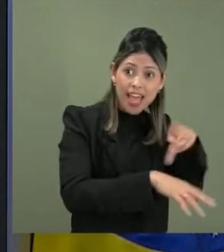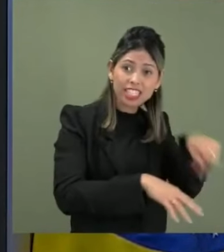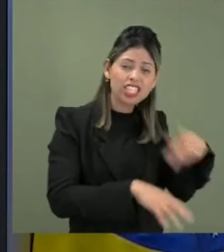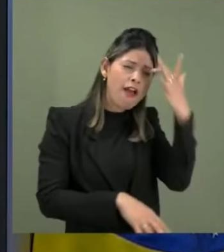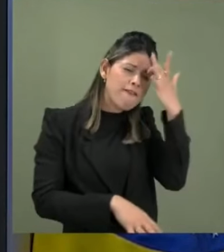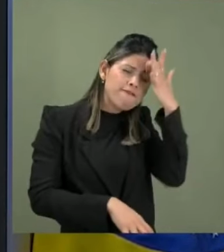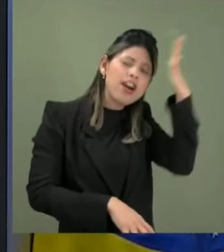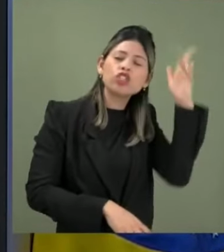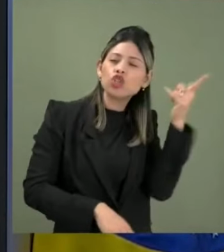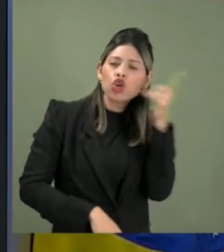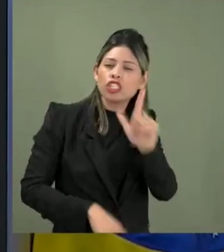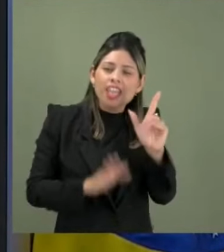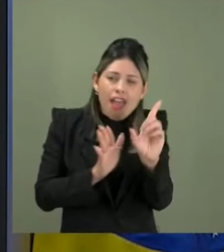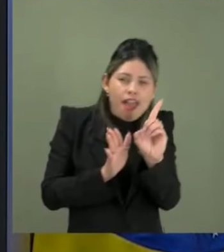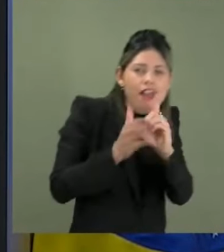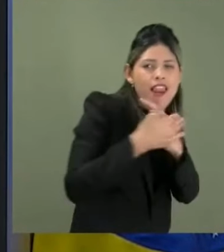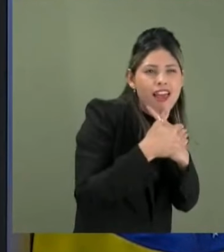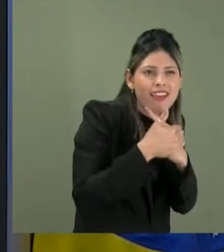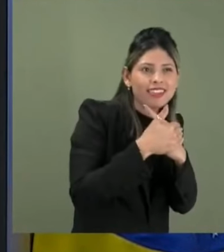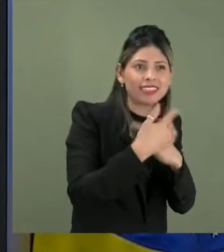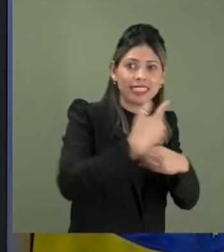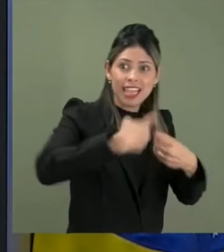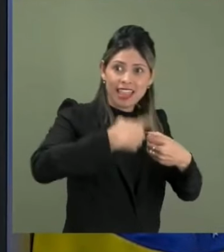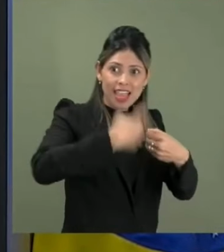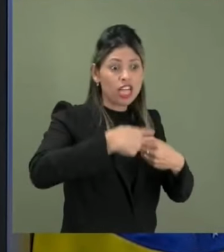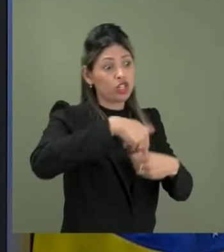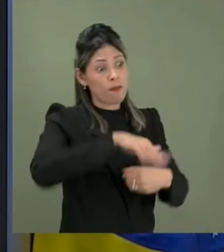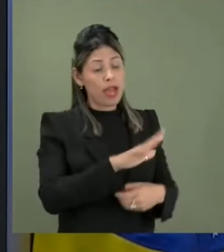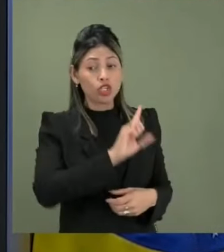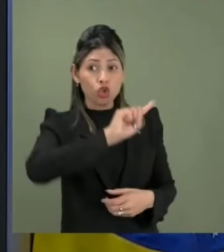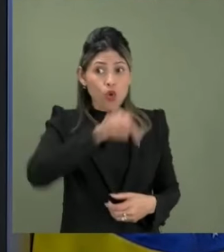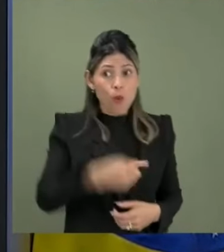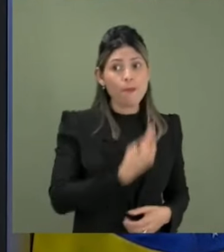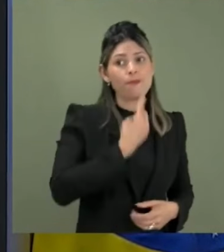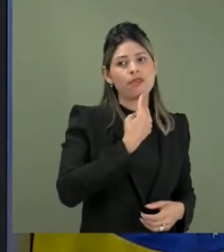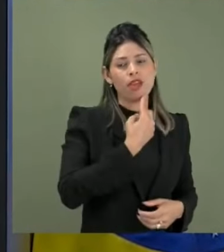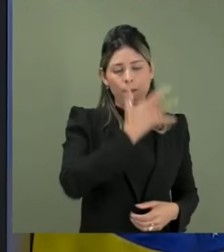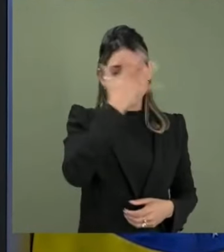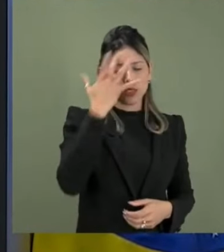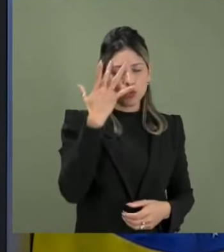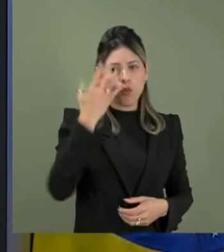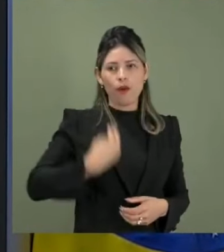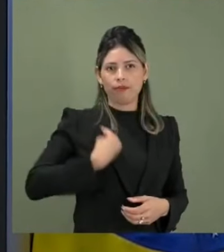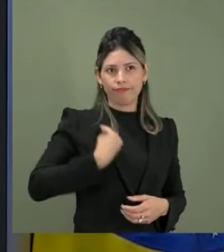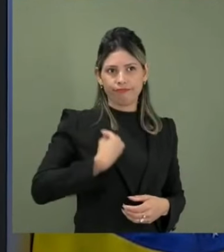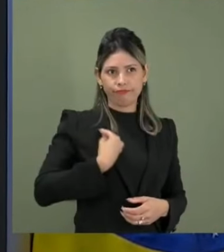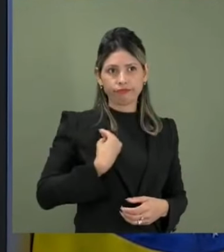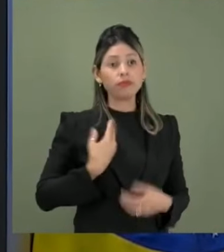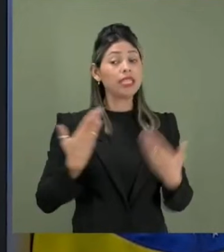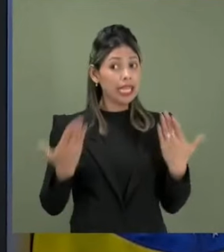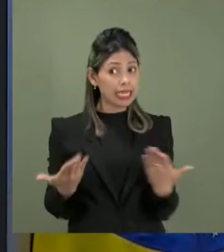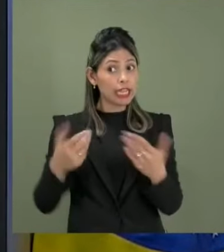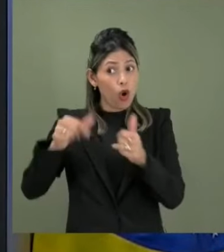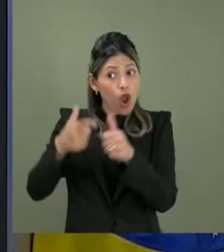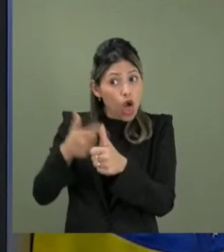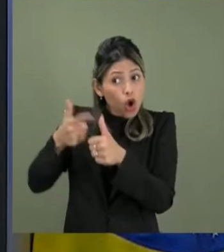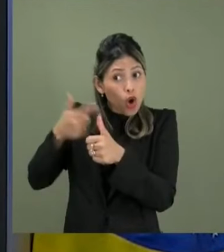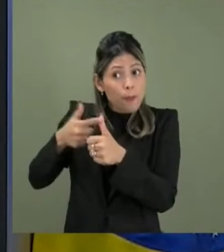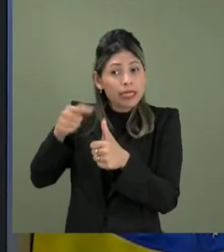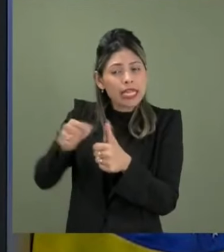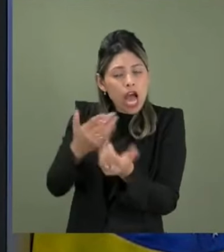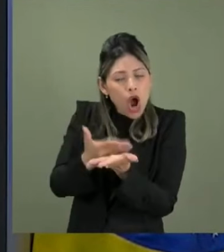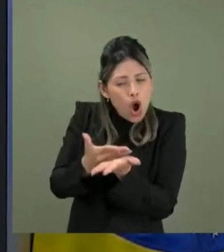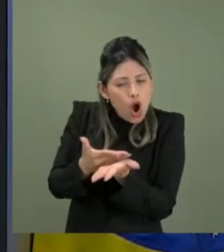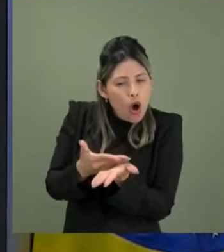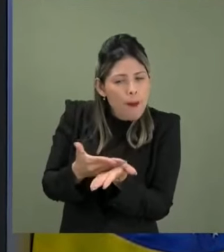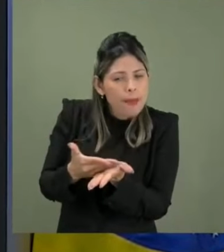se esconder. Cidade grande, mais de 1 milhão de habitantes. Então, eles primeiro começaram no interior. Curiosamente,